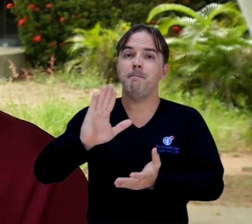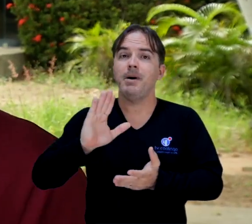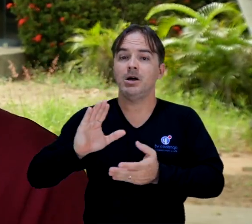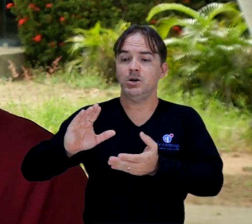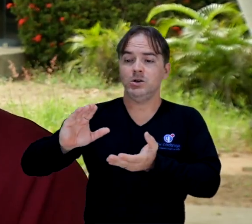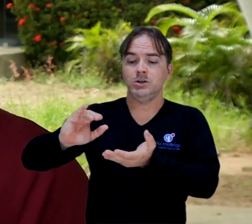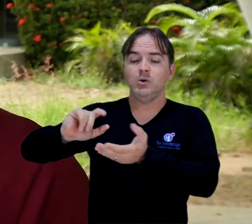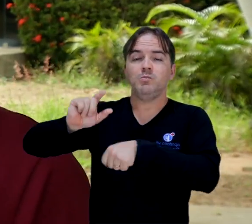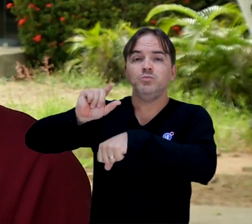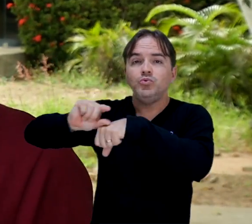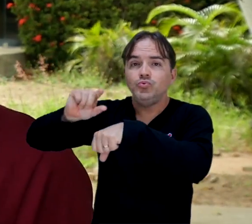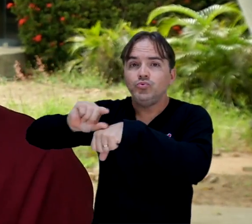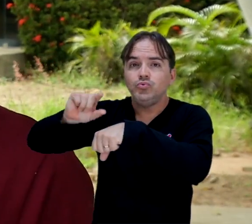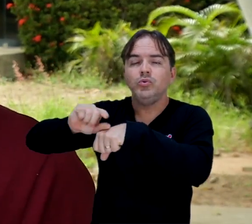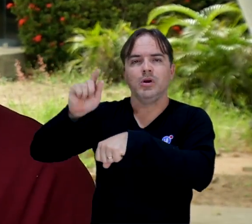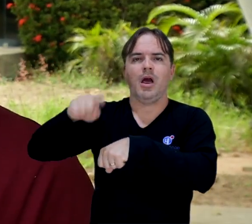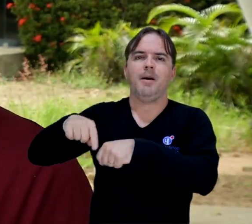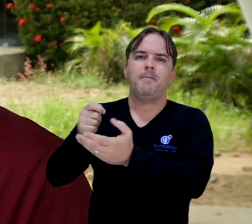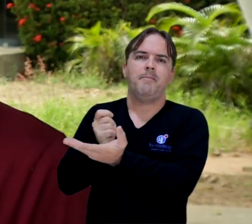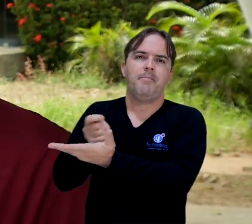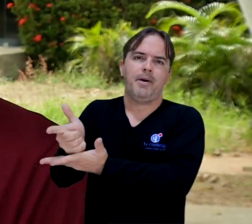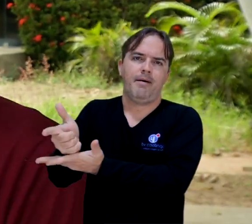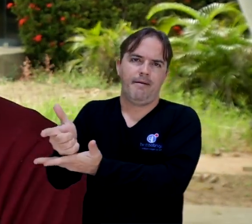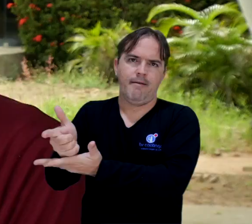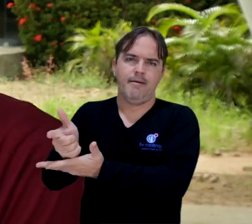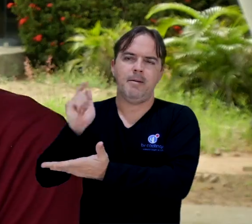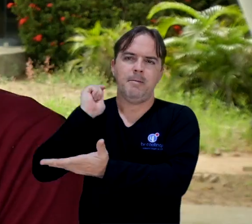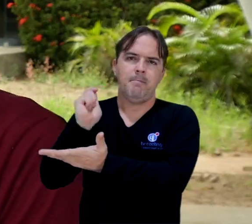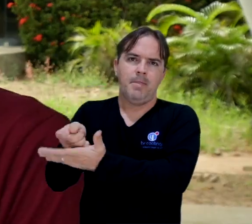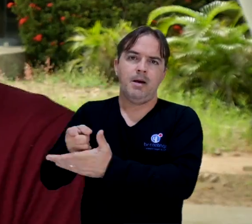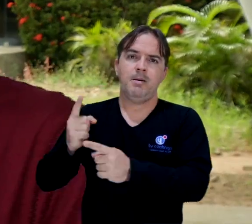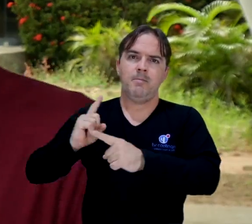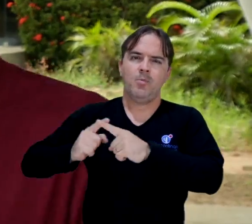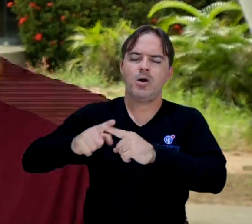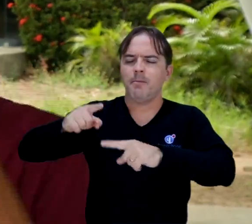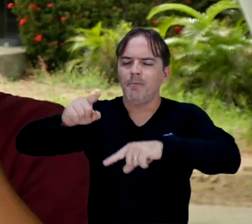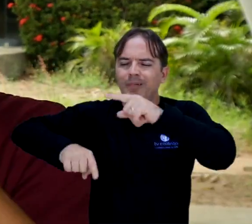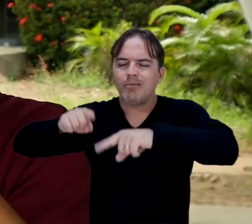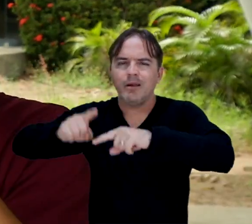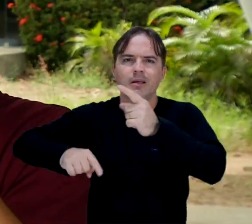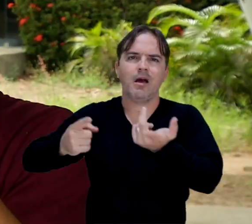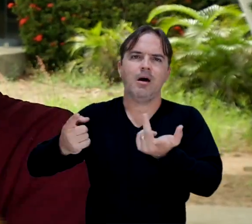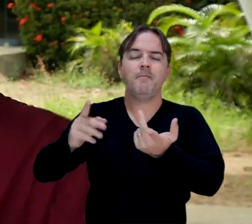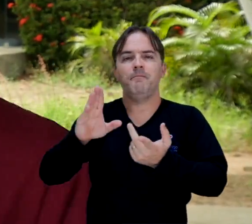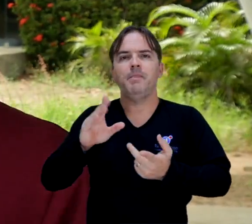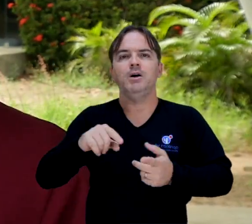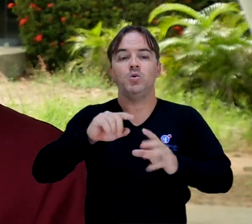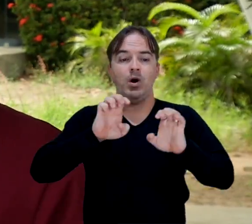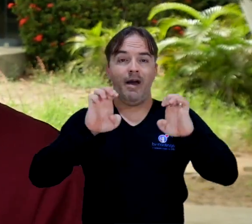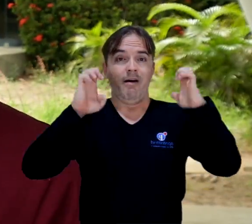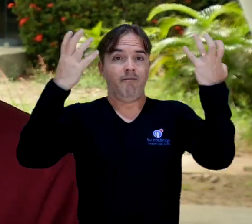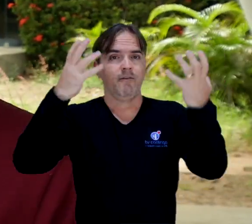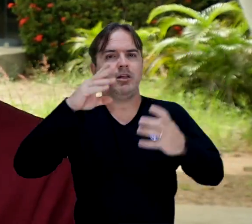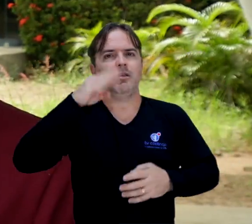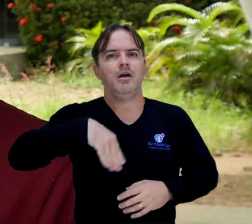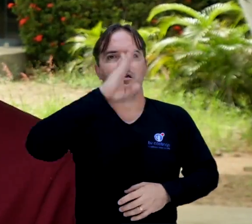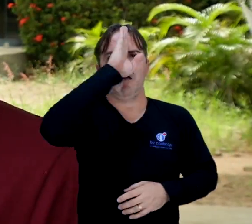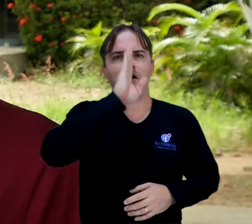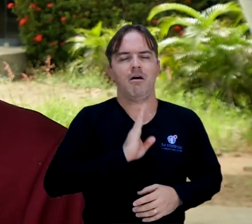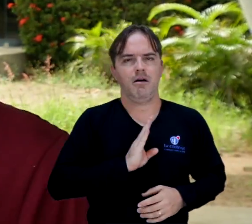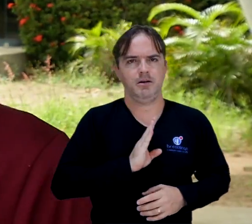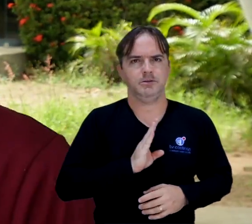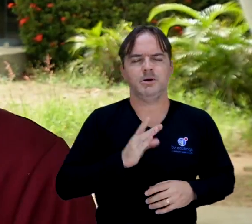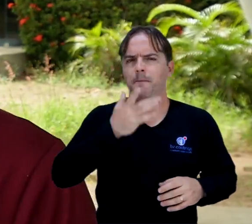taxas, é apenas em relação ao minicurso, que são de materiais e afins. Para que seja mais acessível, a gente fez com que ela